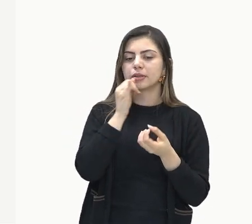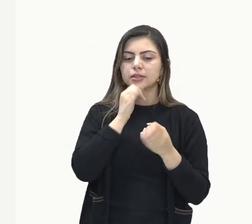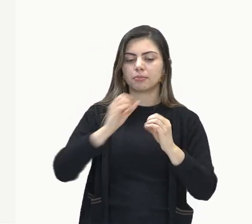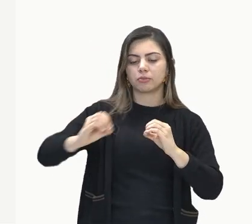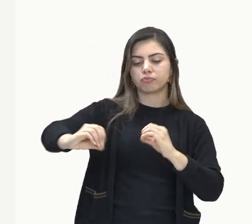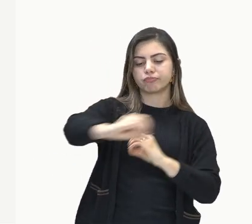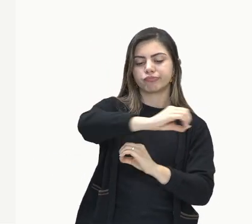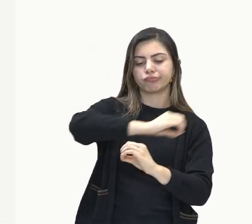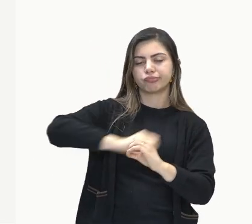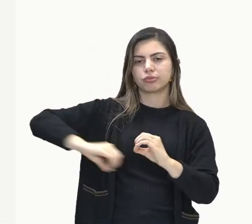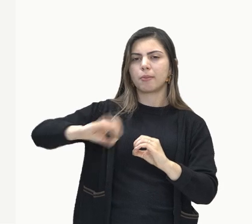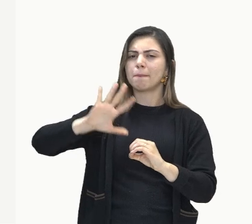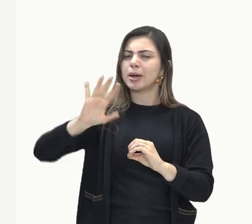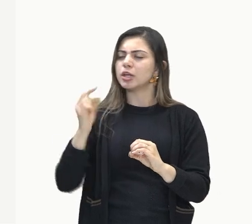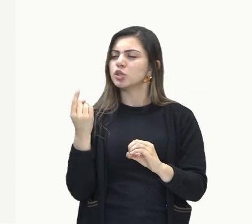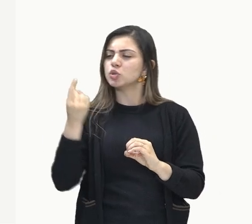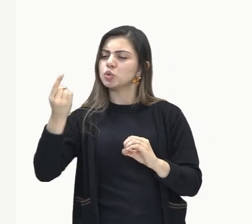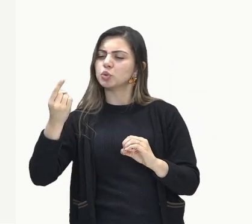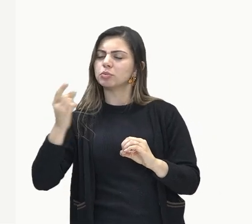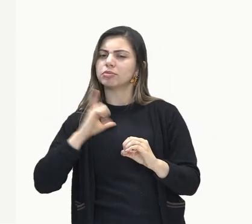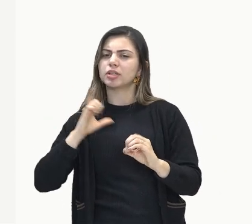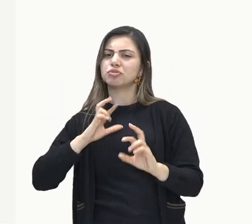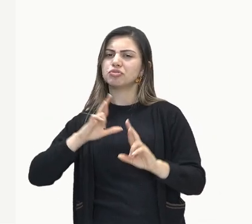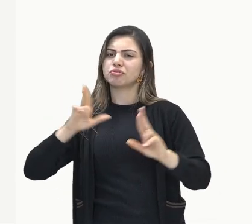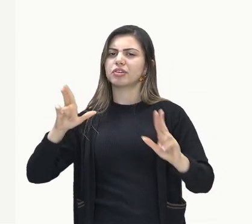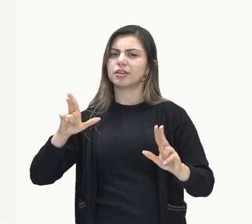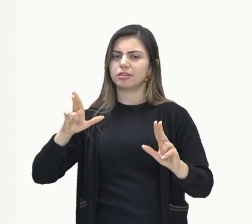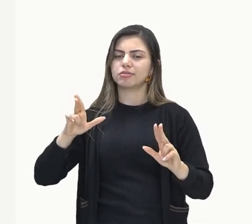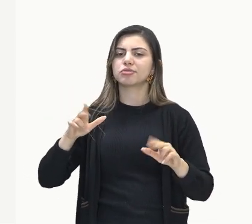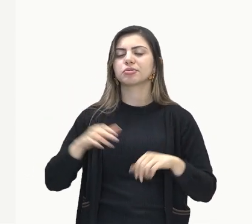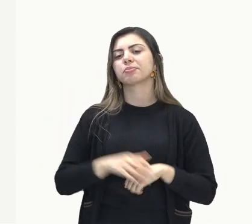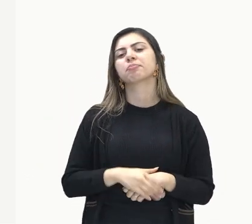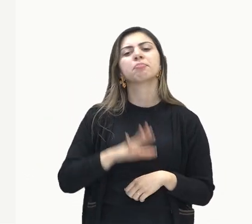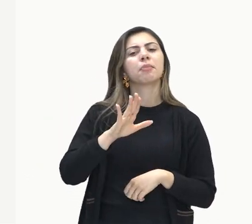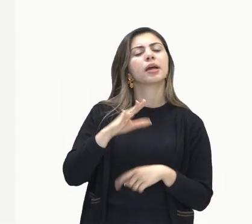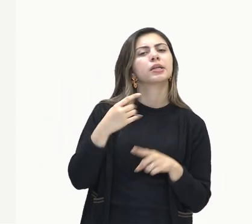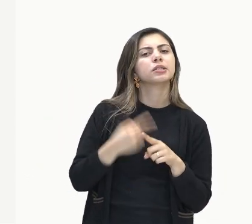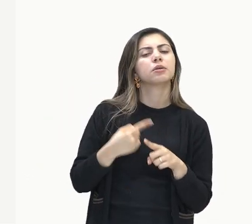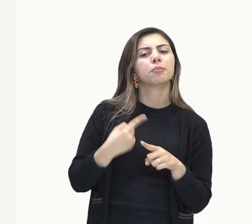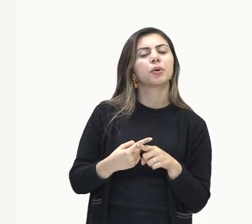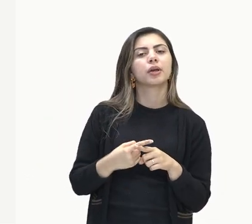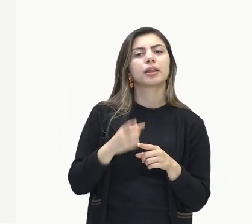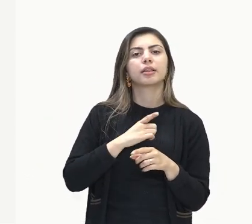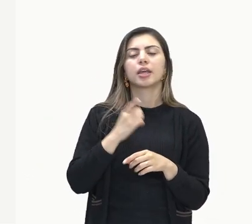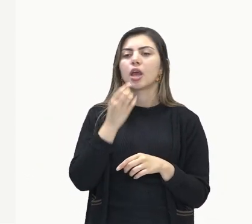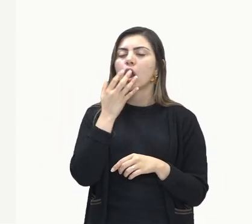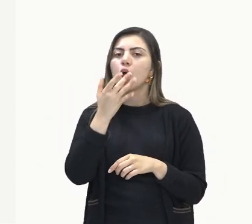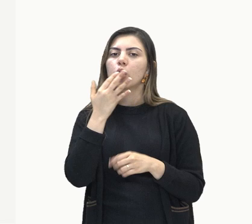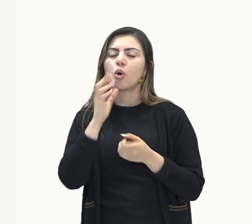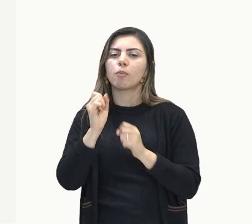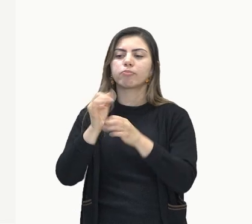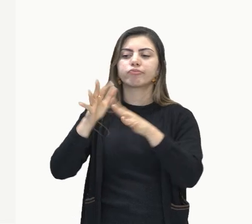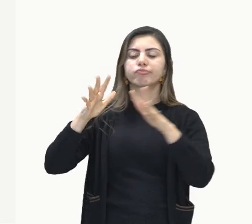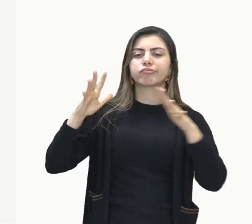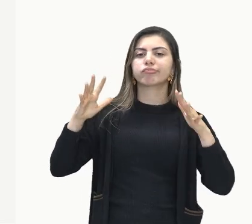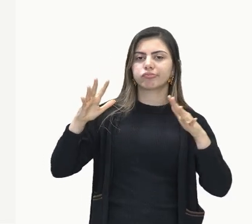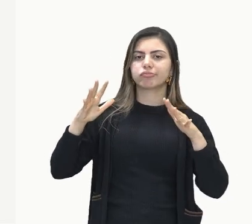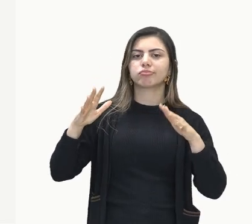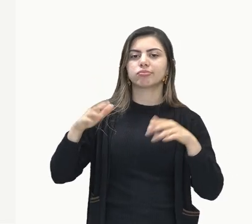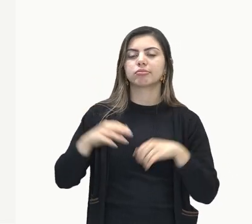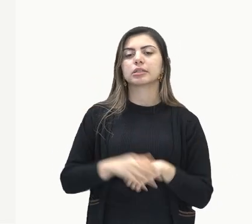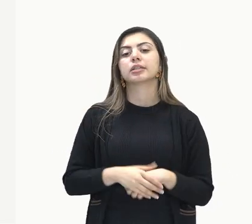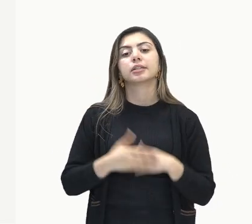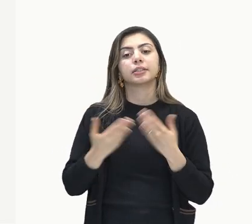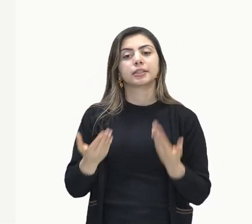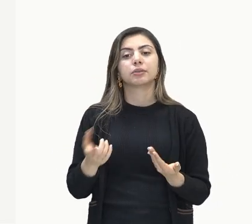demais objetos do sistema solar. E por que eles ficam mais brilhantes nessa época? As órbitas